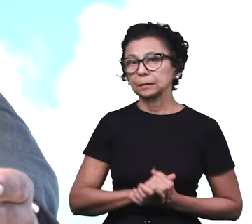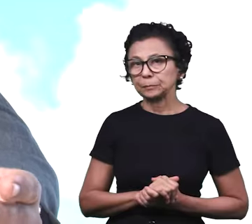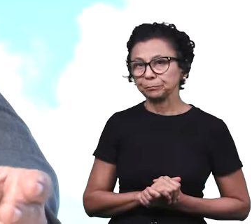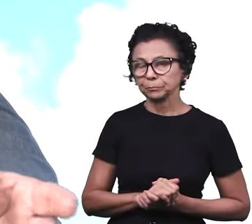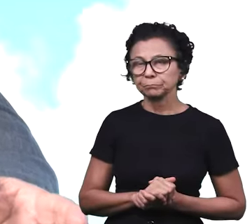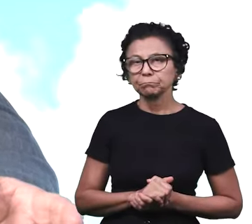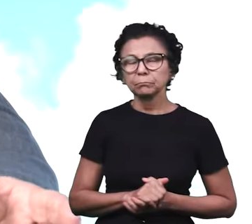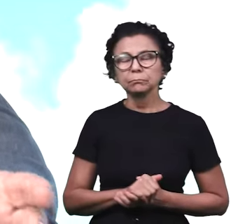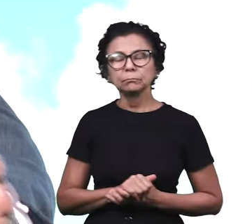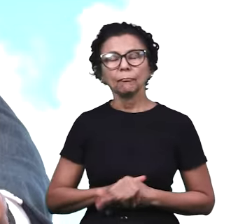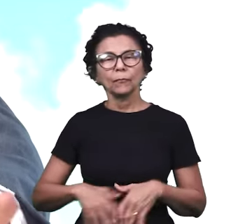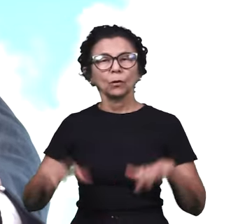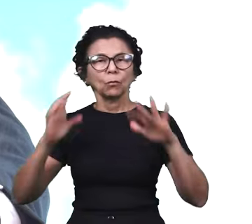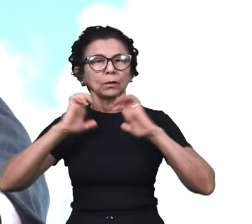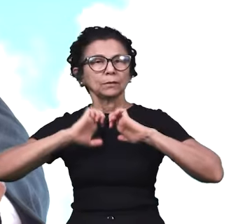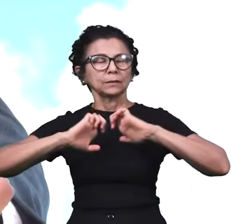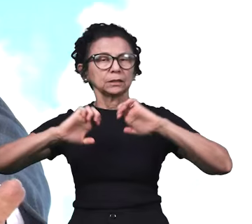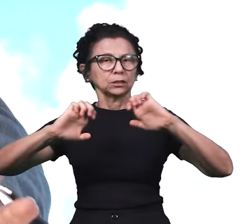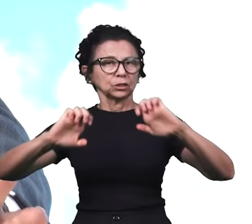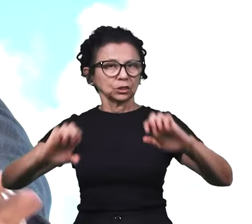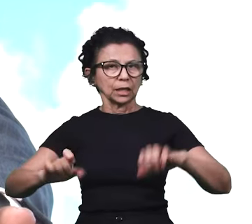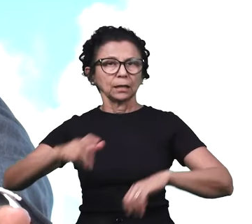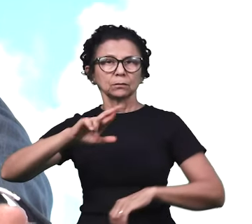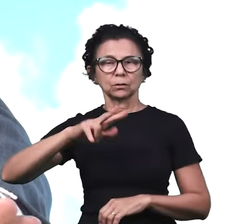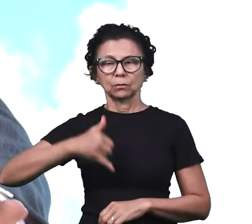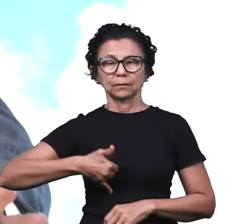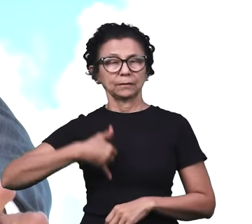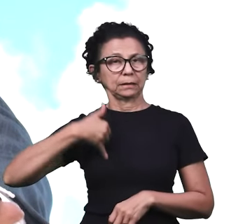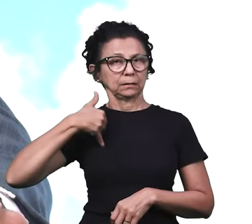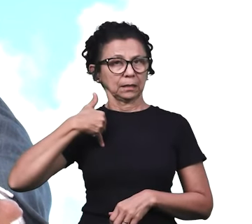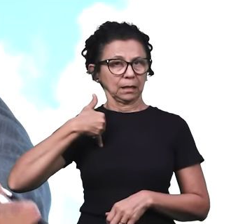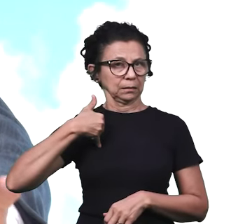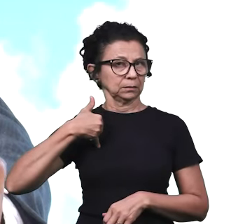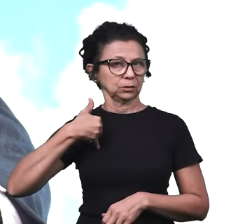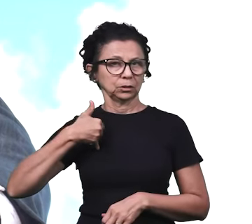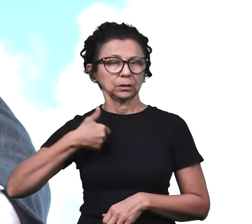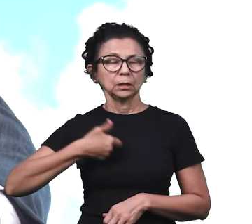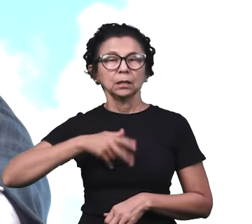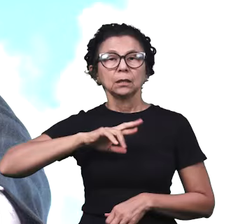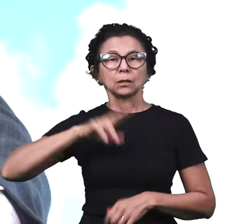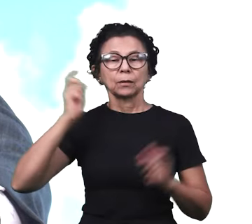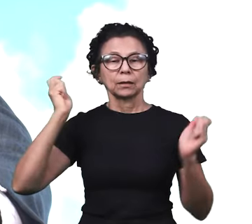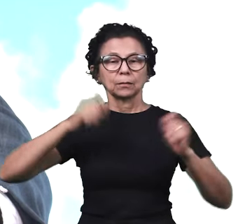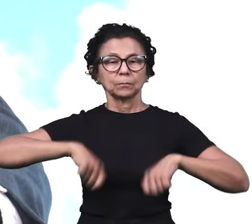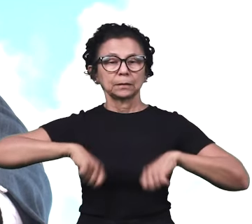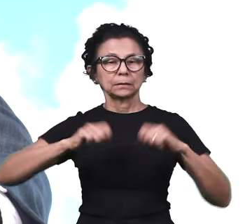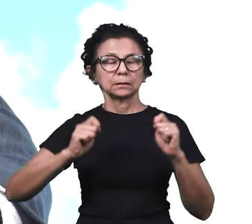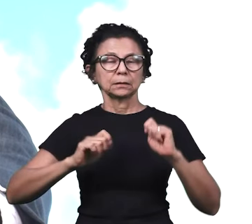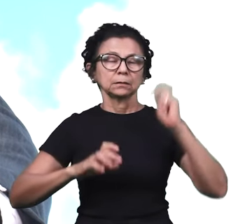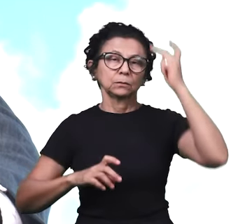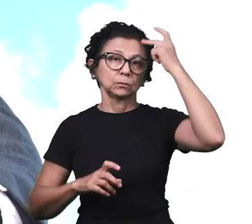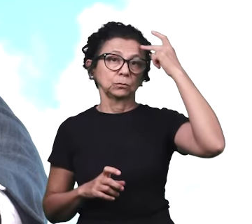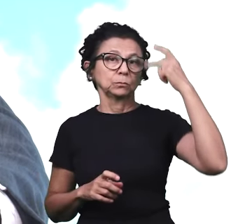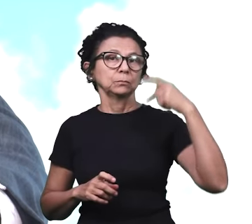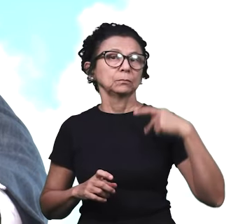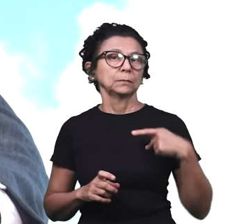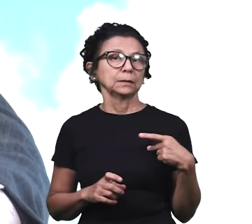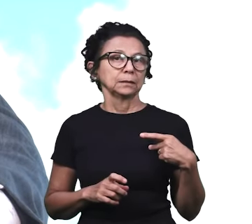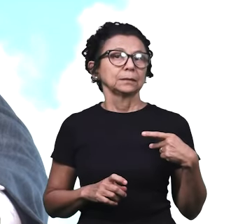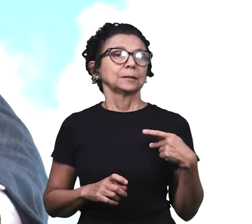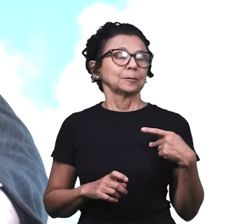pregada nem falada com vaidade alguma. Não, mas ela é uma palavra pura. A palavra fala